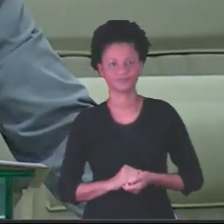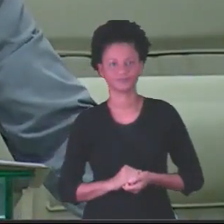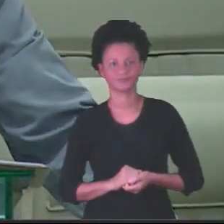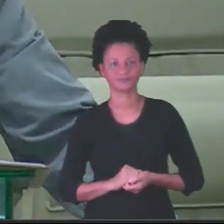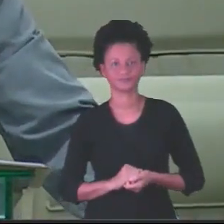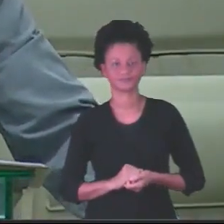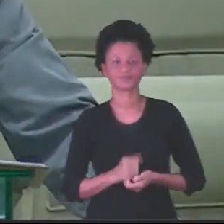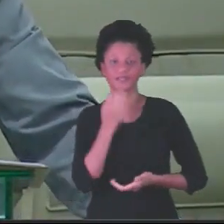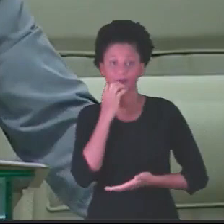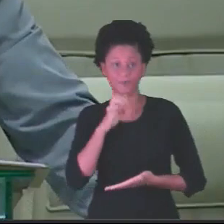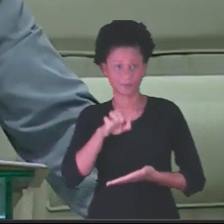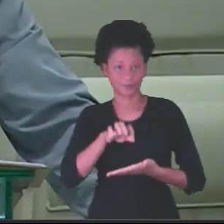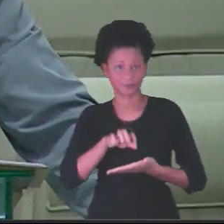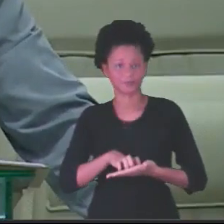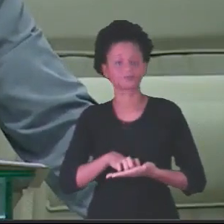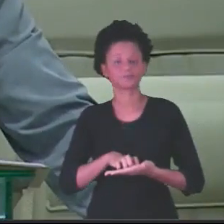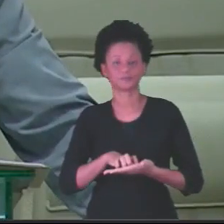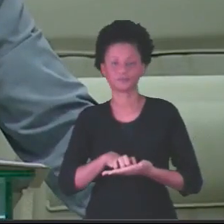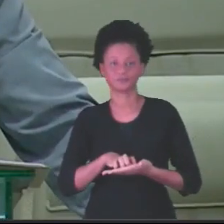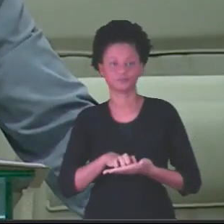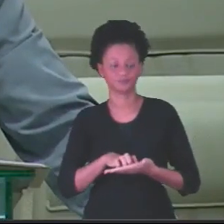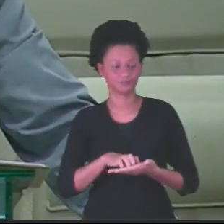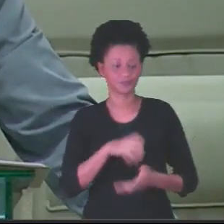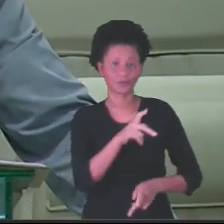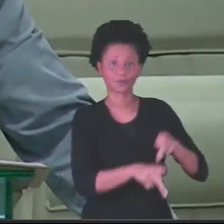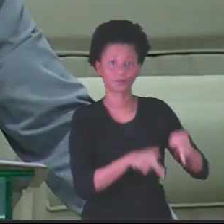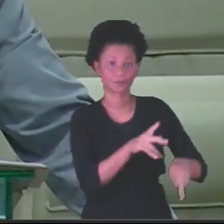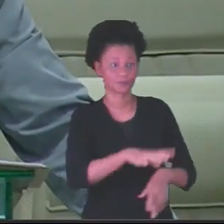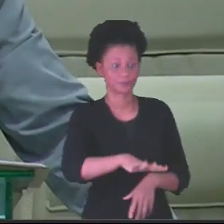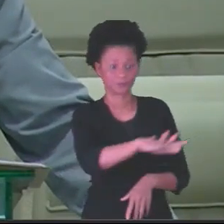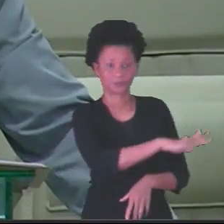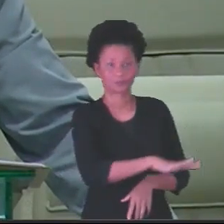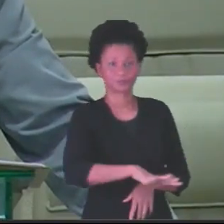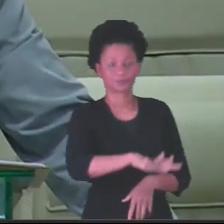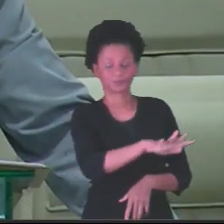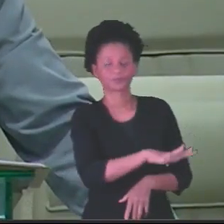e aí pístola aos filipenses